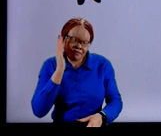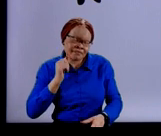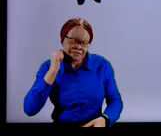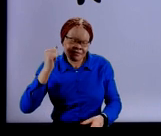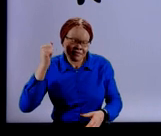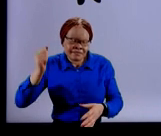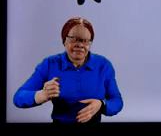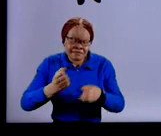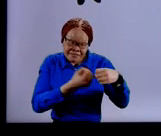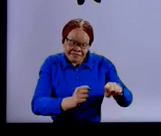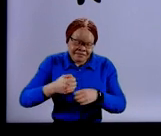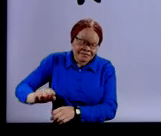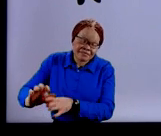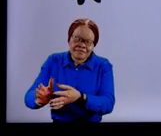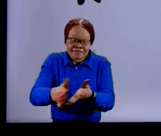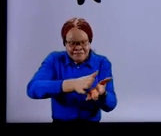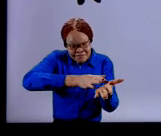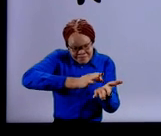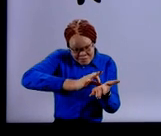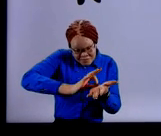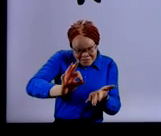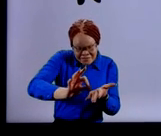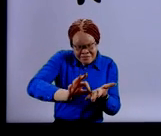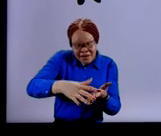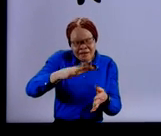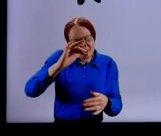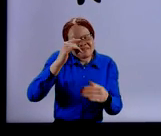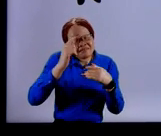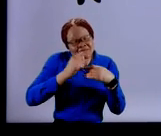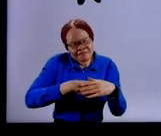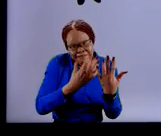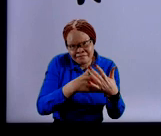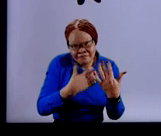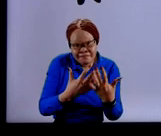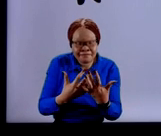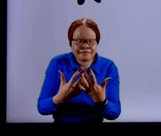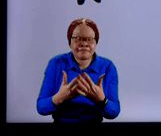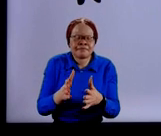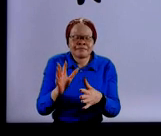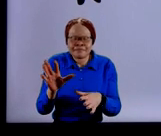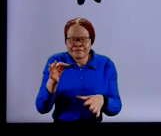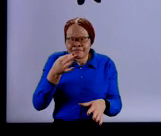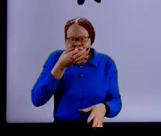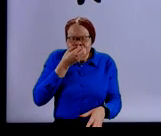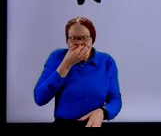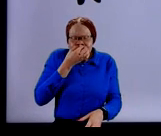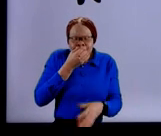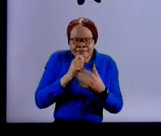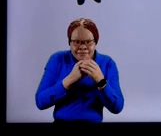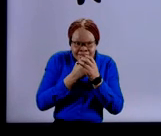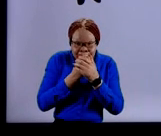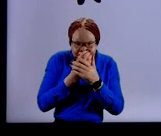avós varem lavam e limpam o pó todos os dias cheirar C